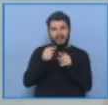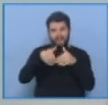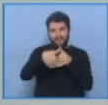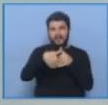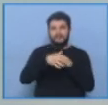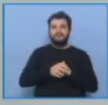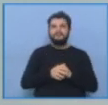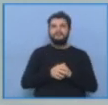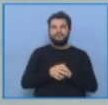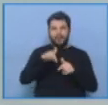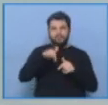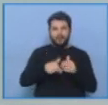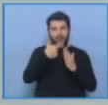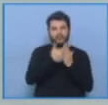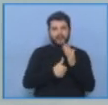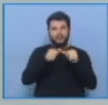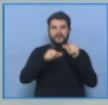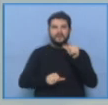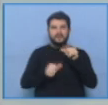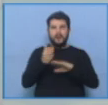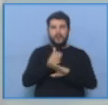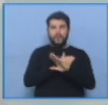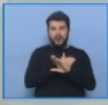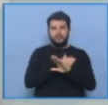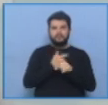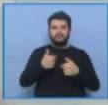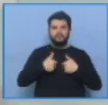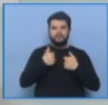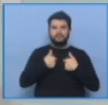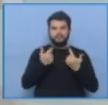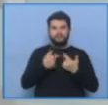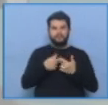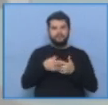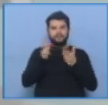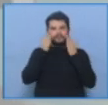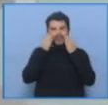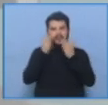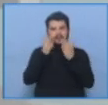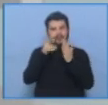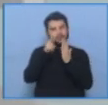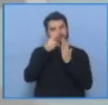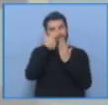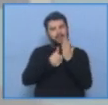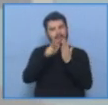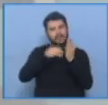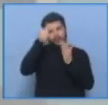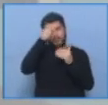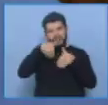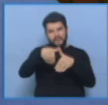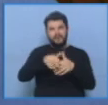necessariamente, desde logo o texto do Evangelho, e antes dessa análise vamos ouvir o texto que é lido nas missas deste domingo.